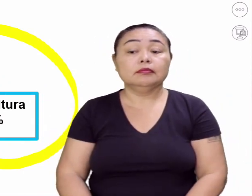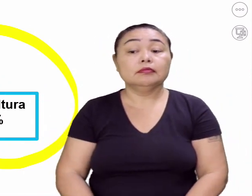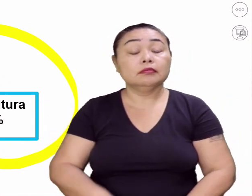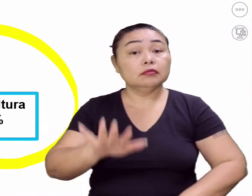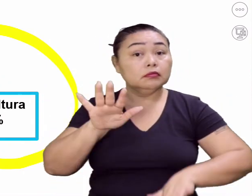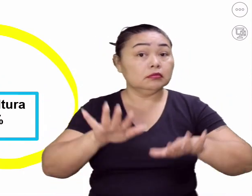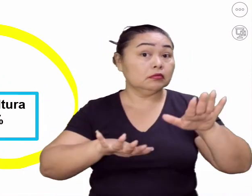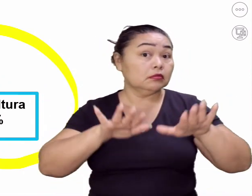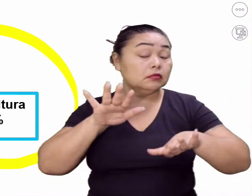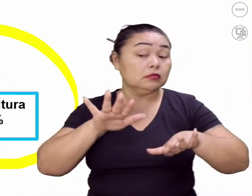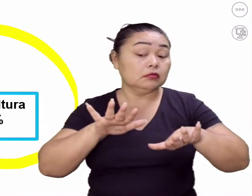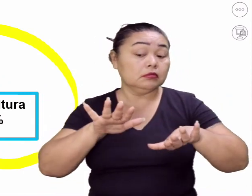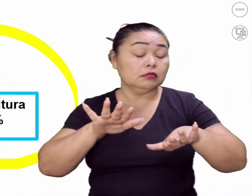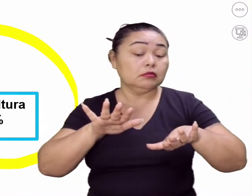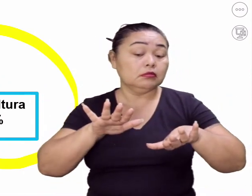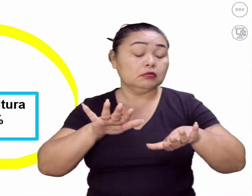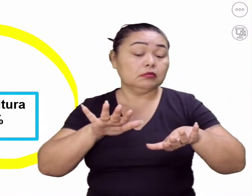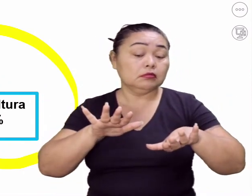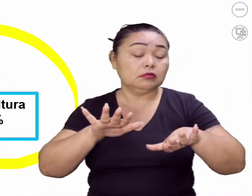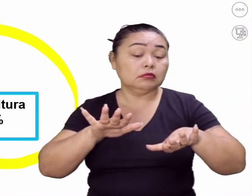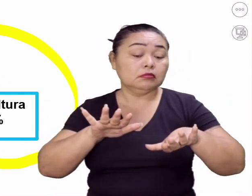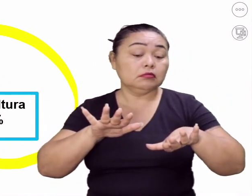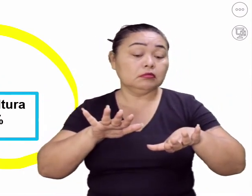Às vezes,